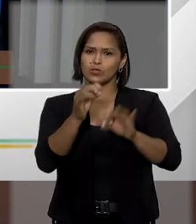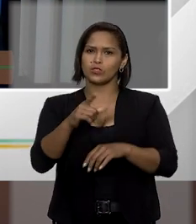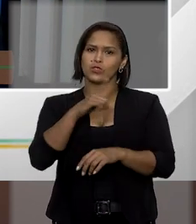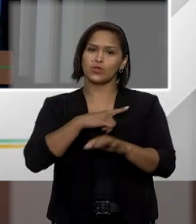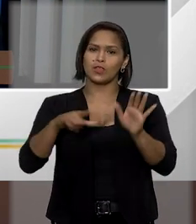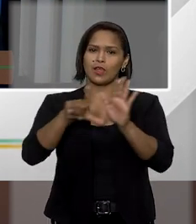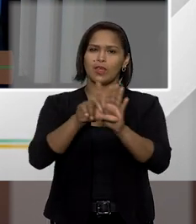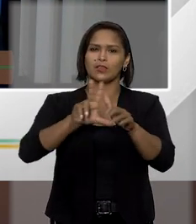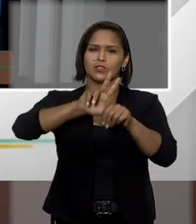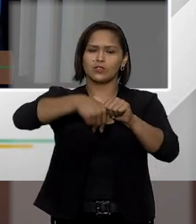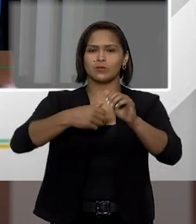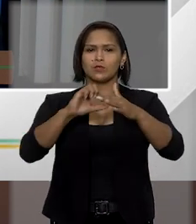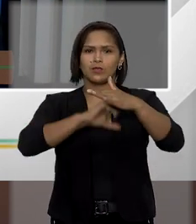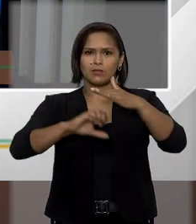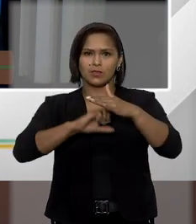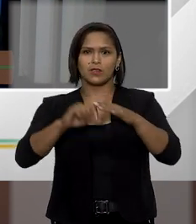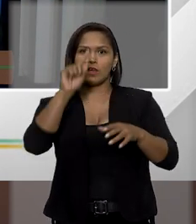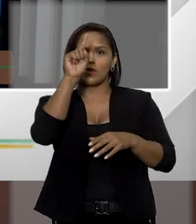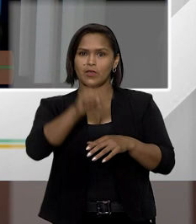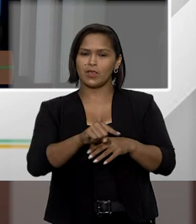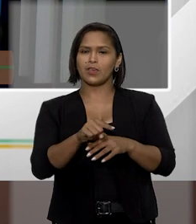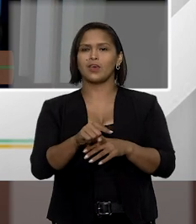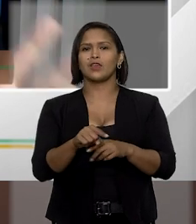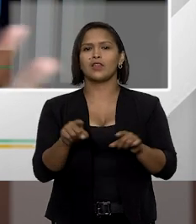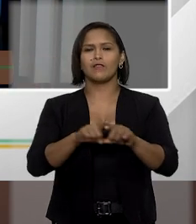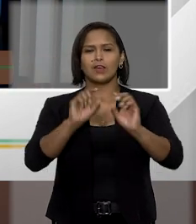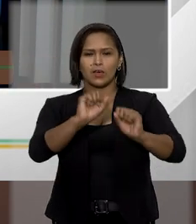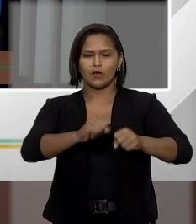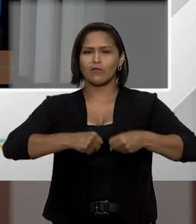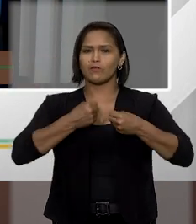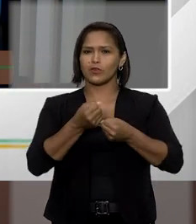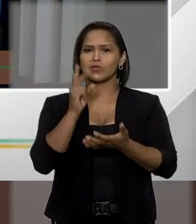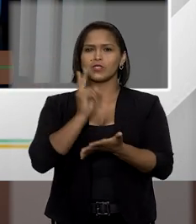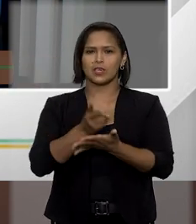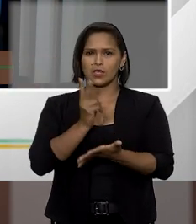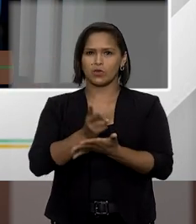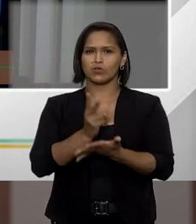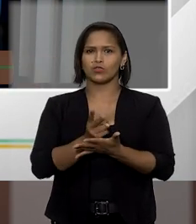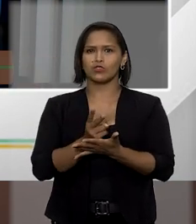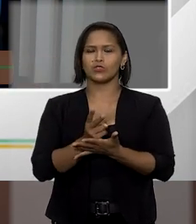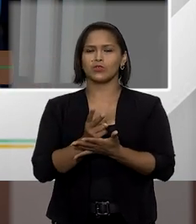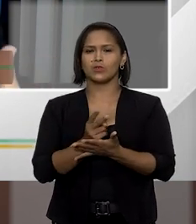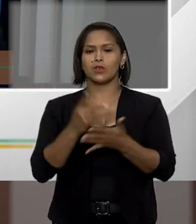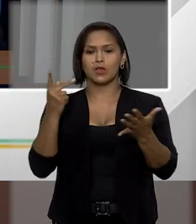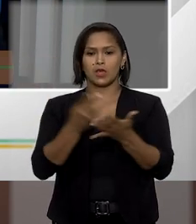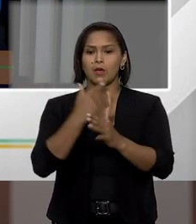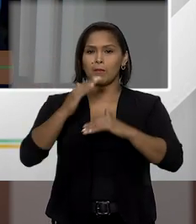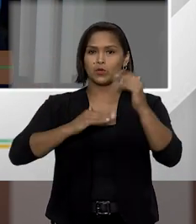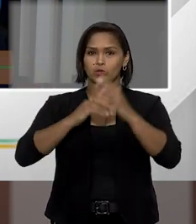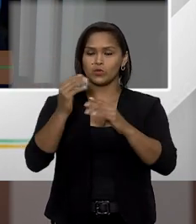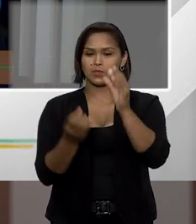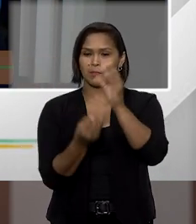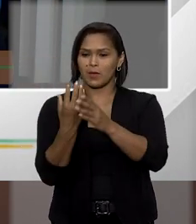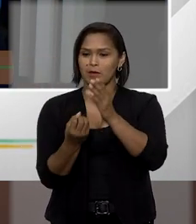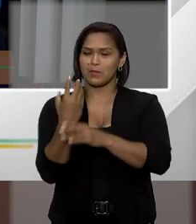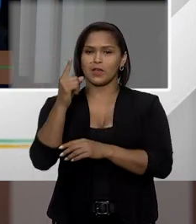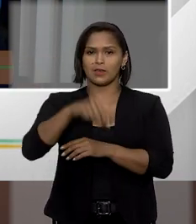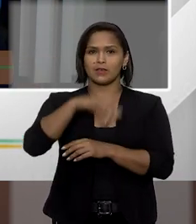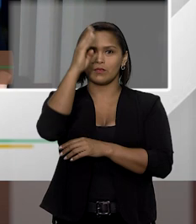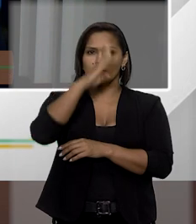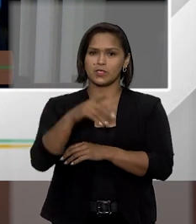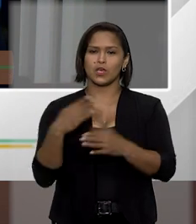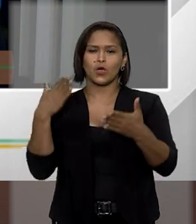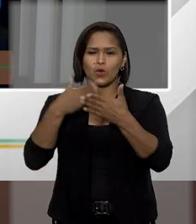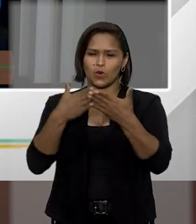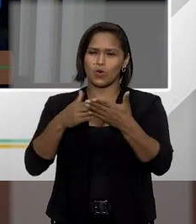previsto na Lei Anticorrupção Empresarial, e ele faça força para que ele eventualmente produza mais frutos no nosso país para que a gente